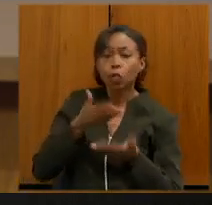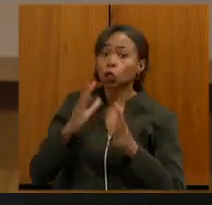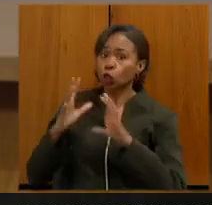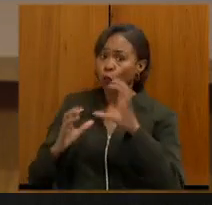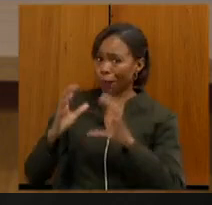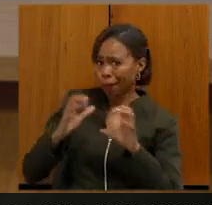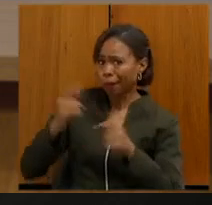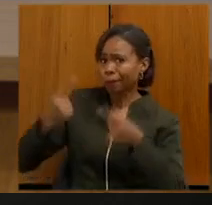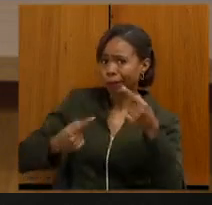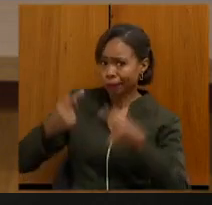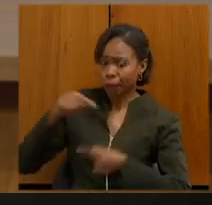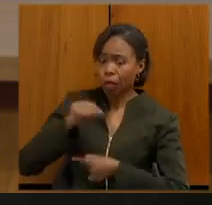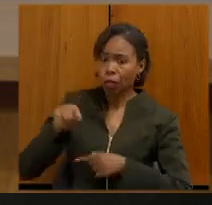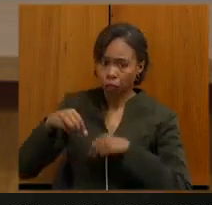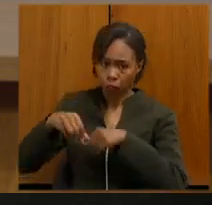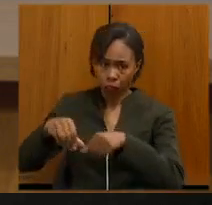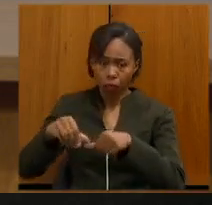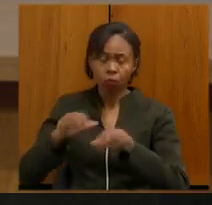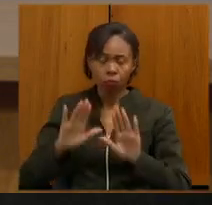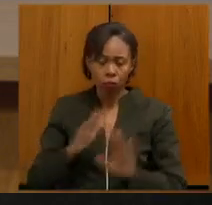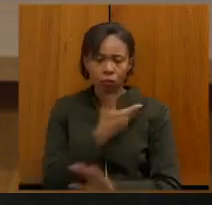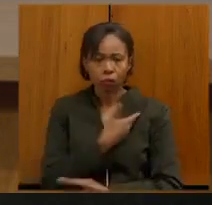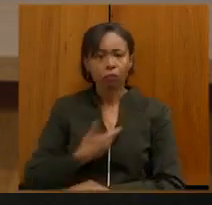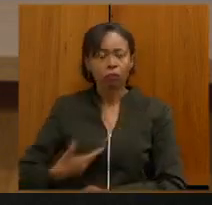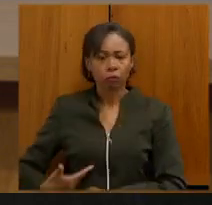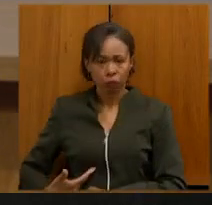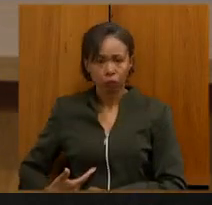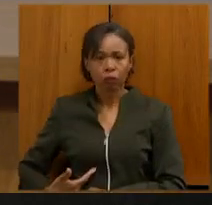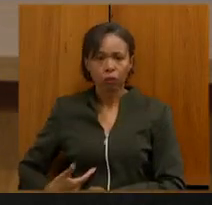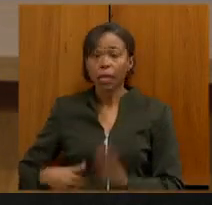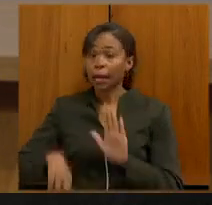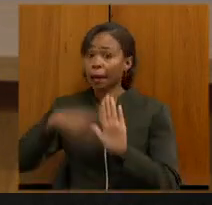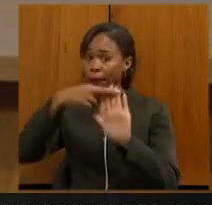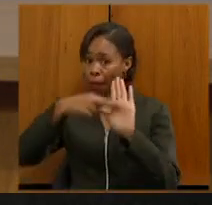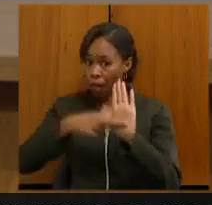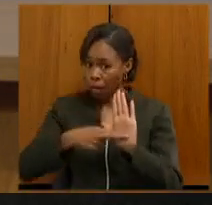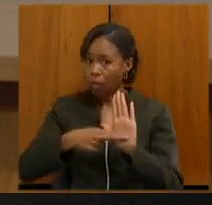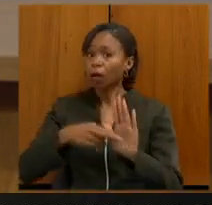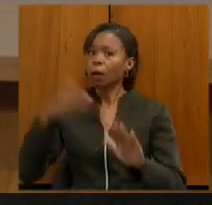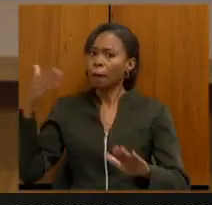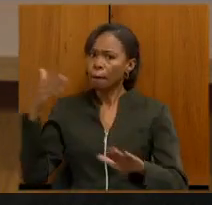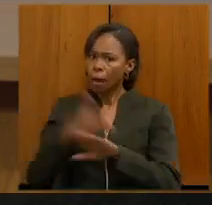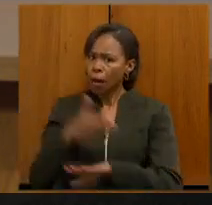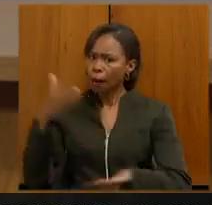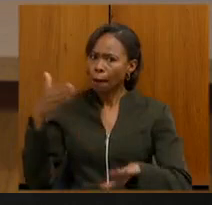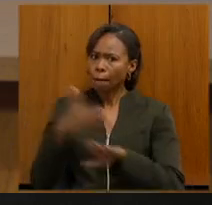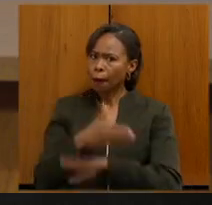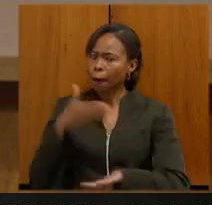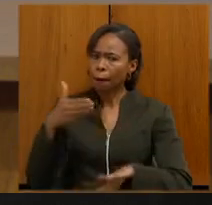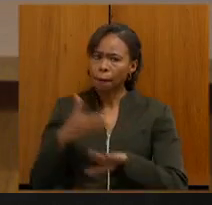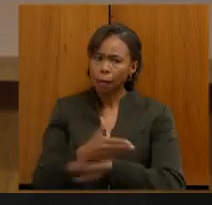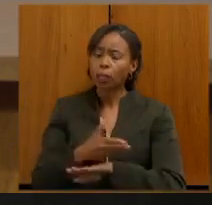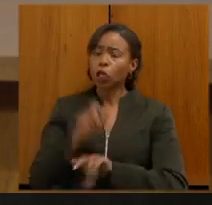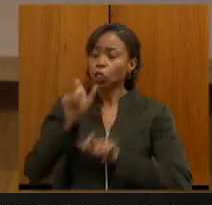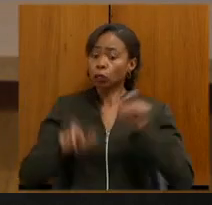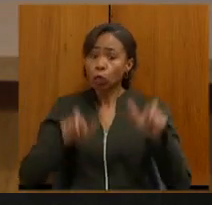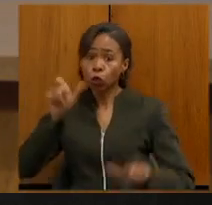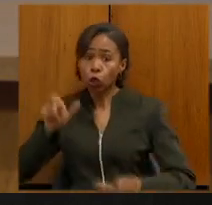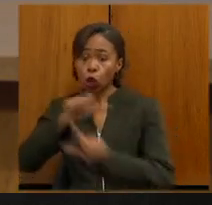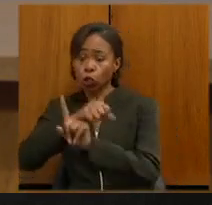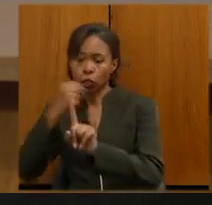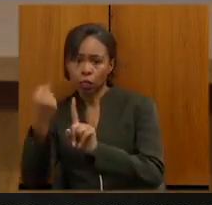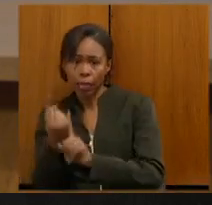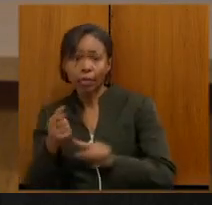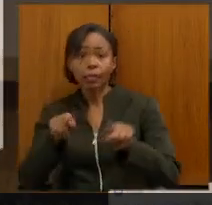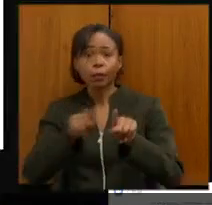a governança como princípio tem garantido a Ampla participação dos atores sociais e públicos